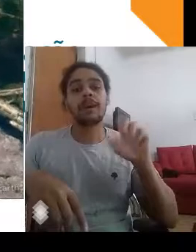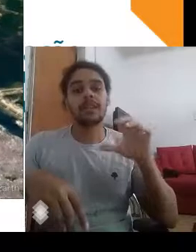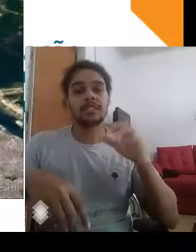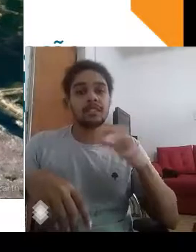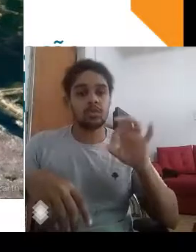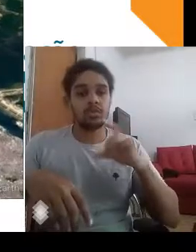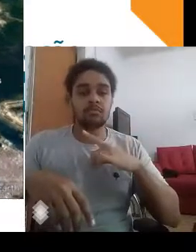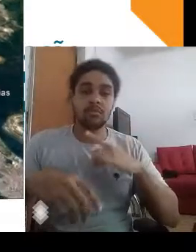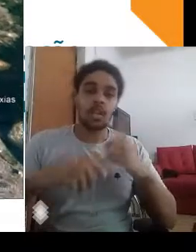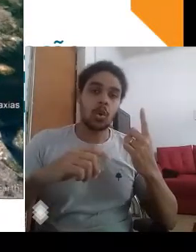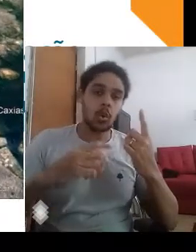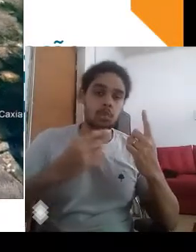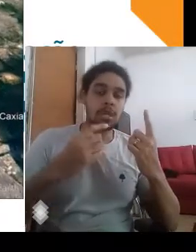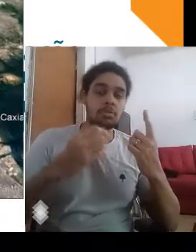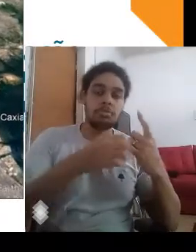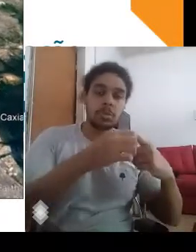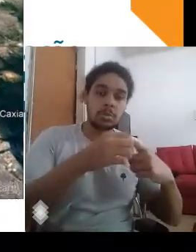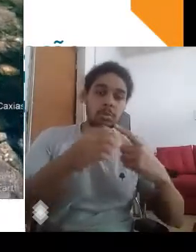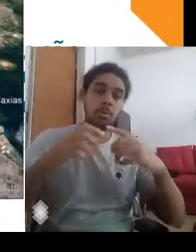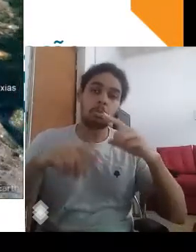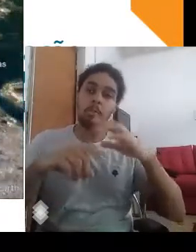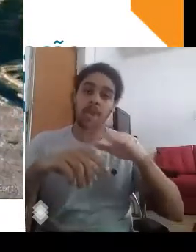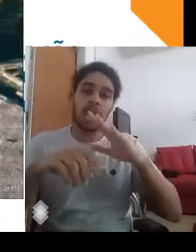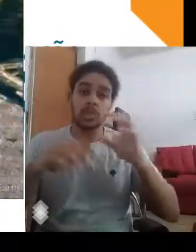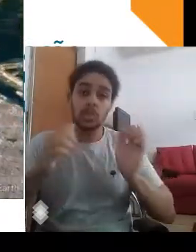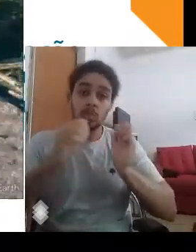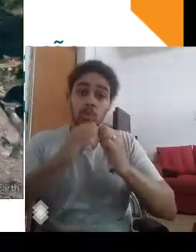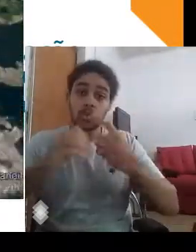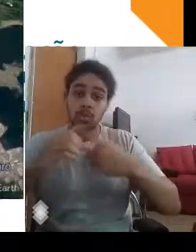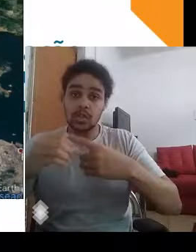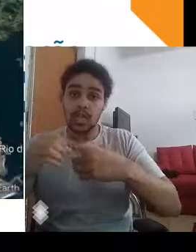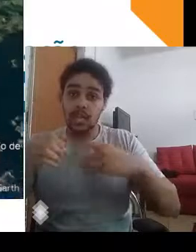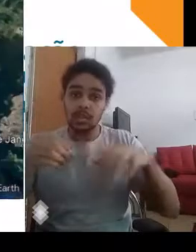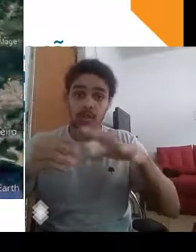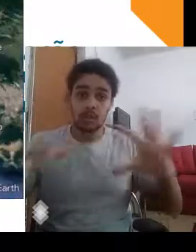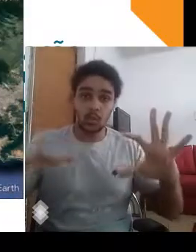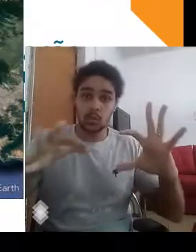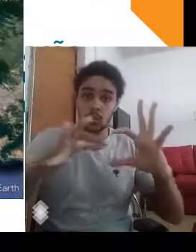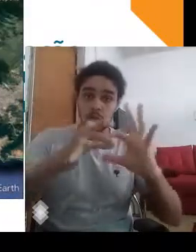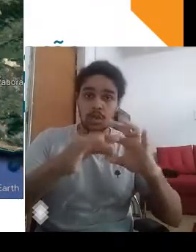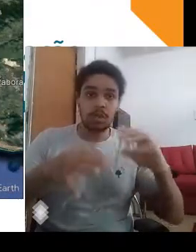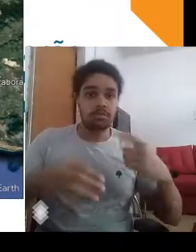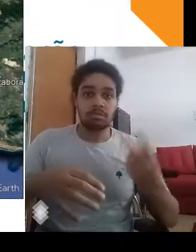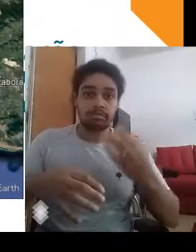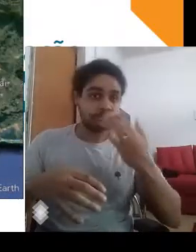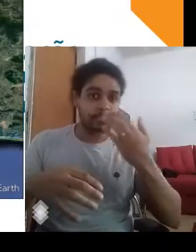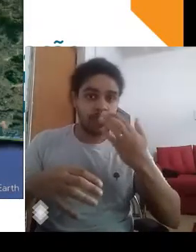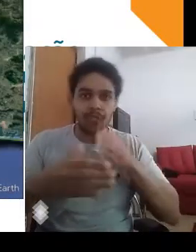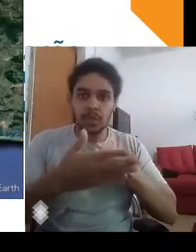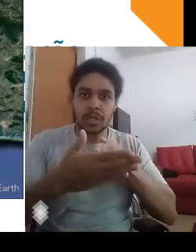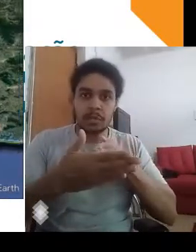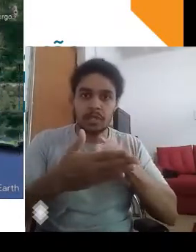gente não vê os limites, como vocês podem observar na imagem. Temos Niterói, Rio de Janeiro, São Gonçalo, né, temos